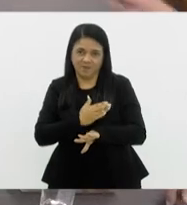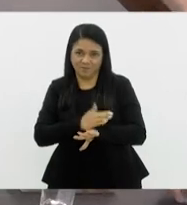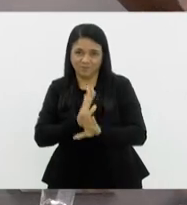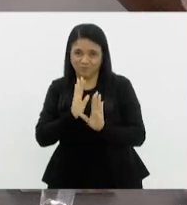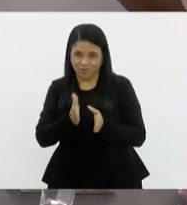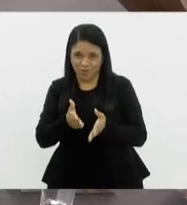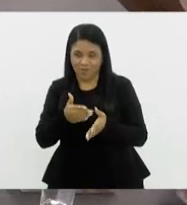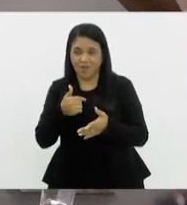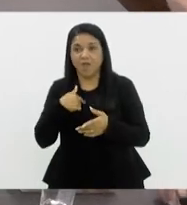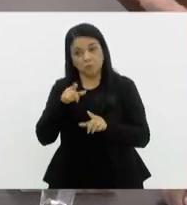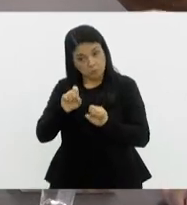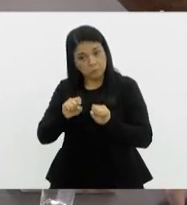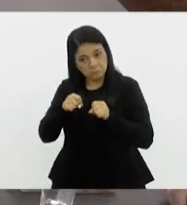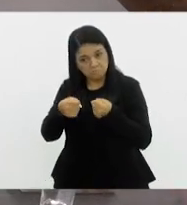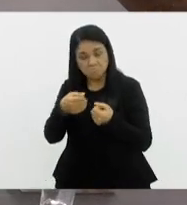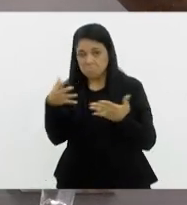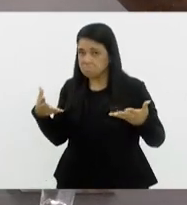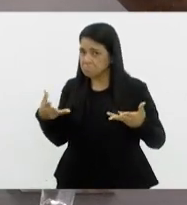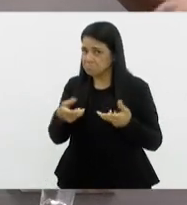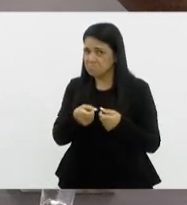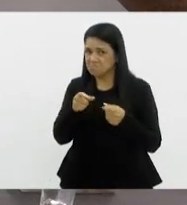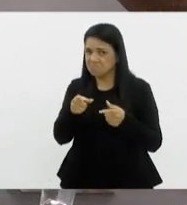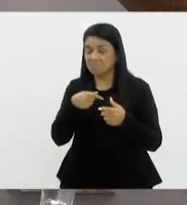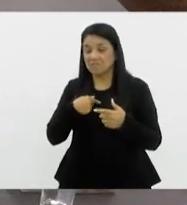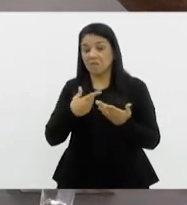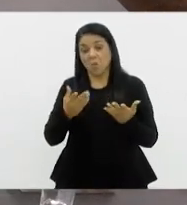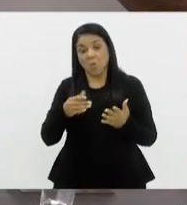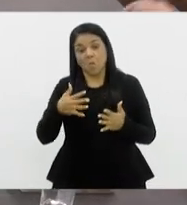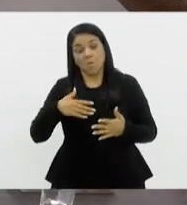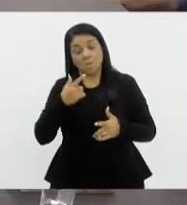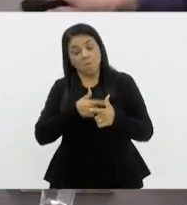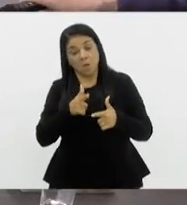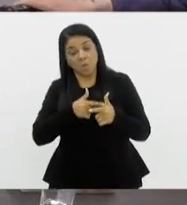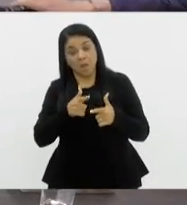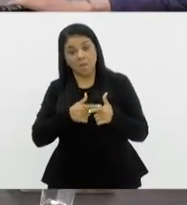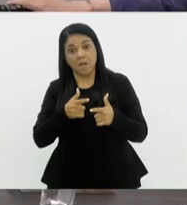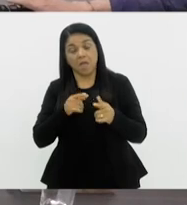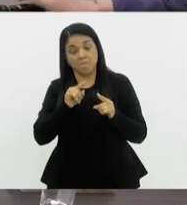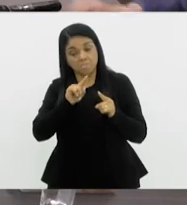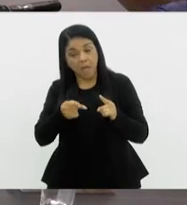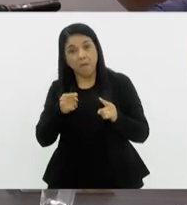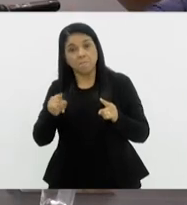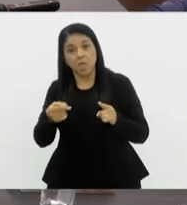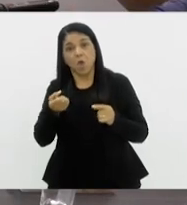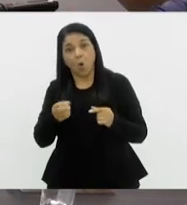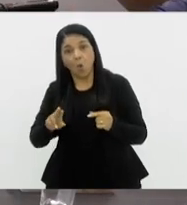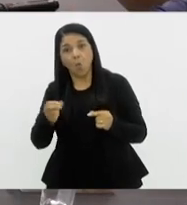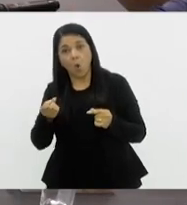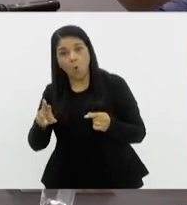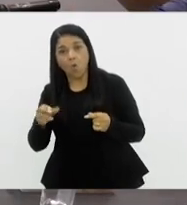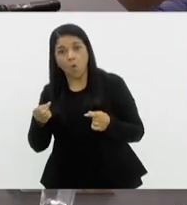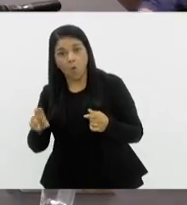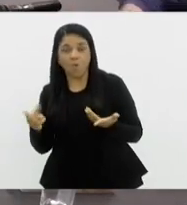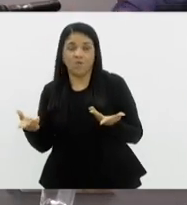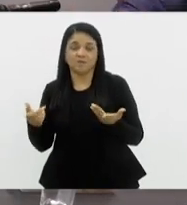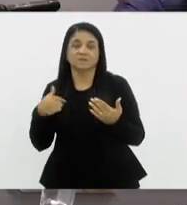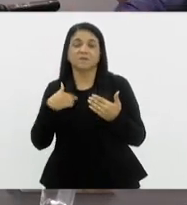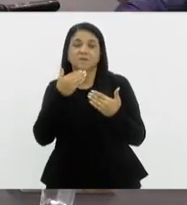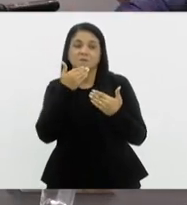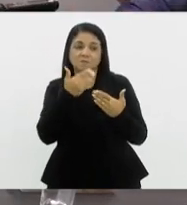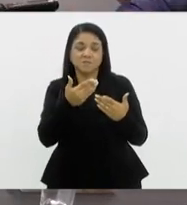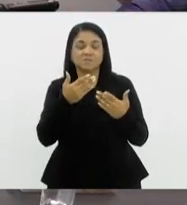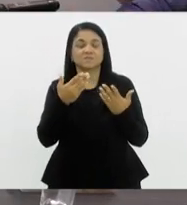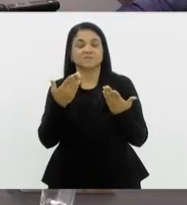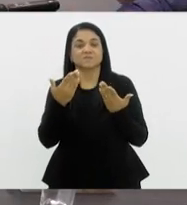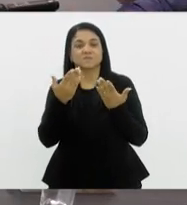defesa, foi brilhante. As vírgulas é que são assustadoras. Tá certo. Então, projeto com vistas para a deputada